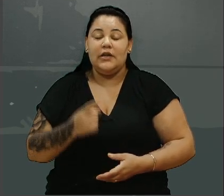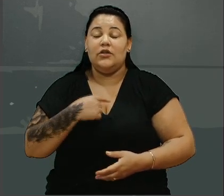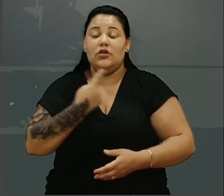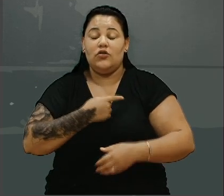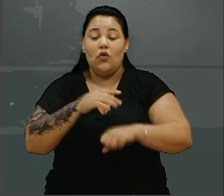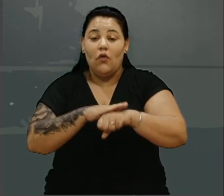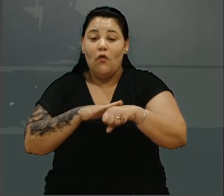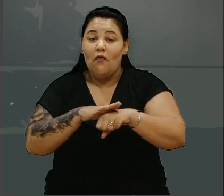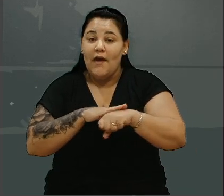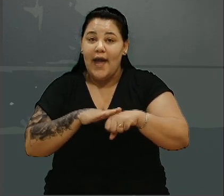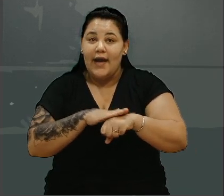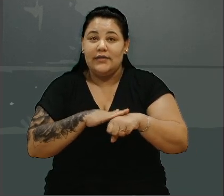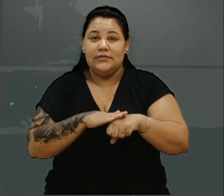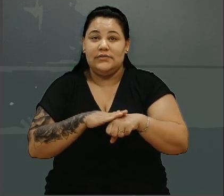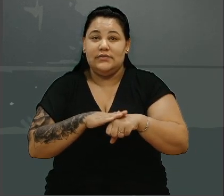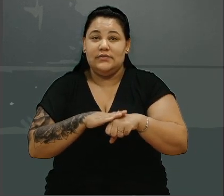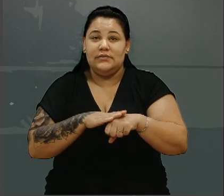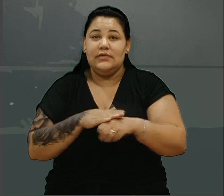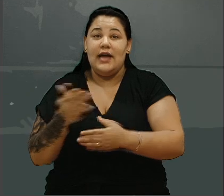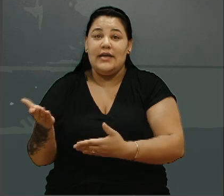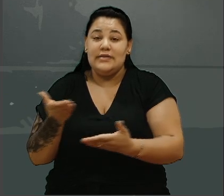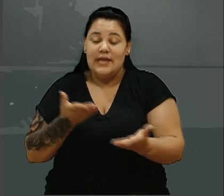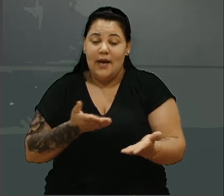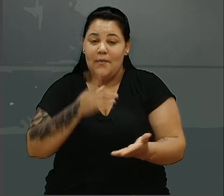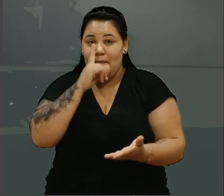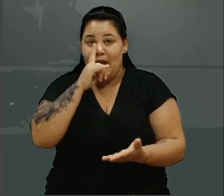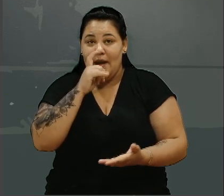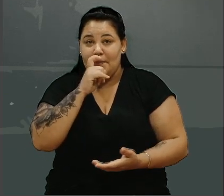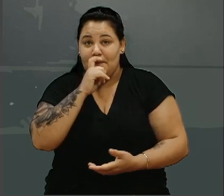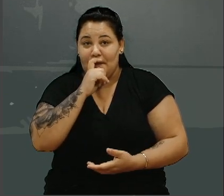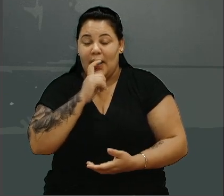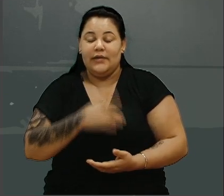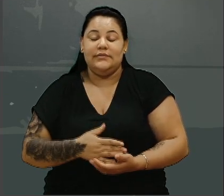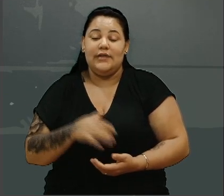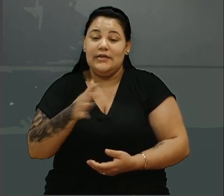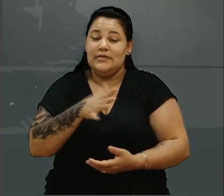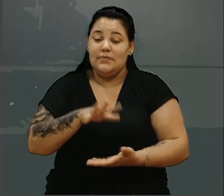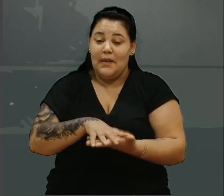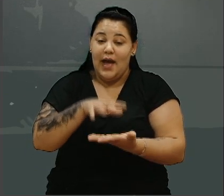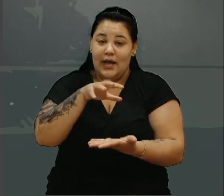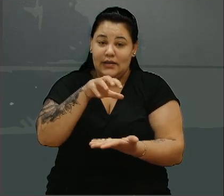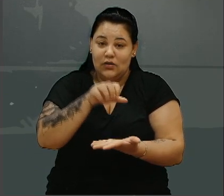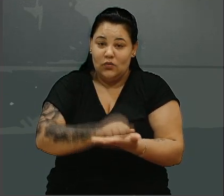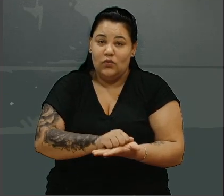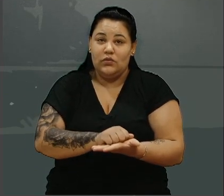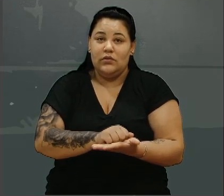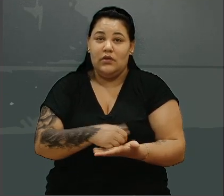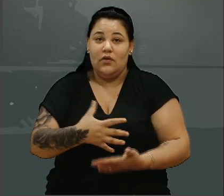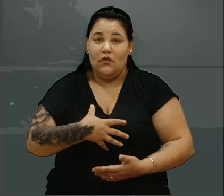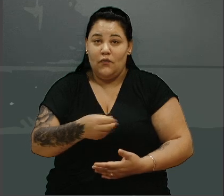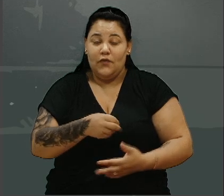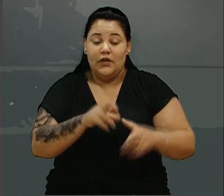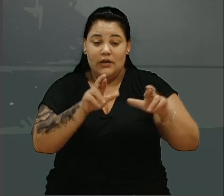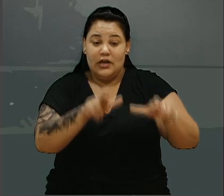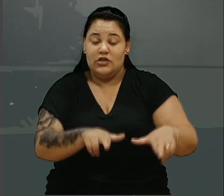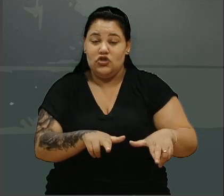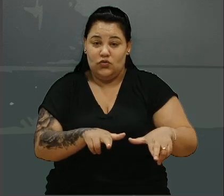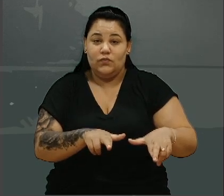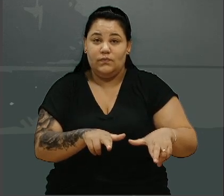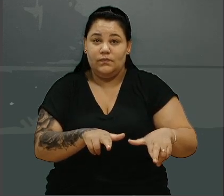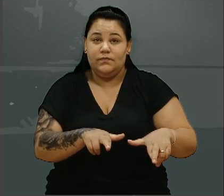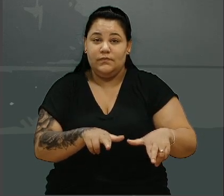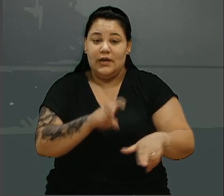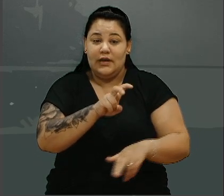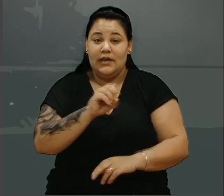conversa, recebe, os pais, às vezes, matricula o filho nesta região, matricula o filho a